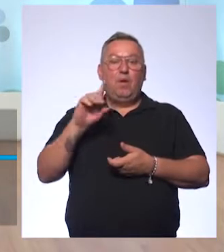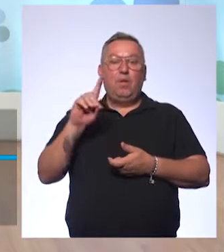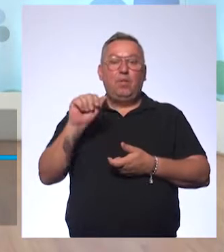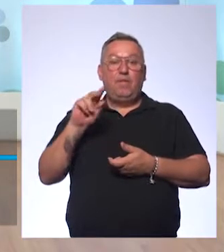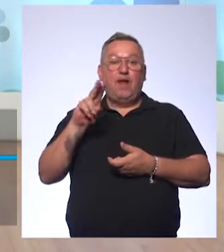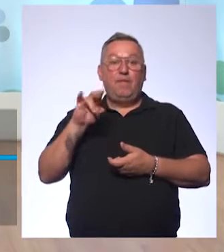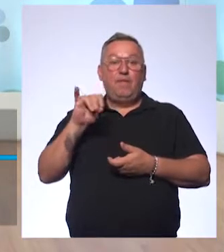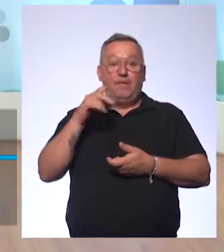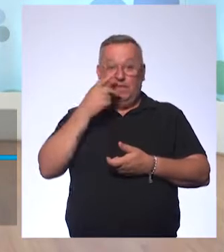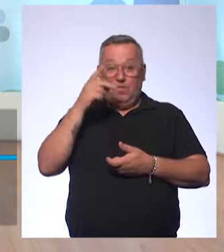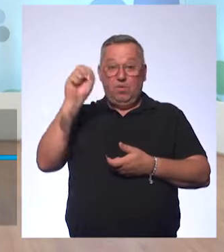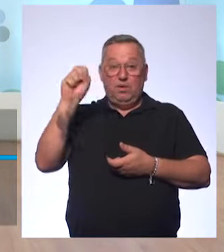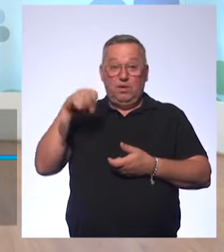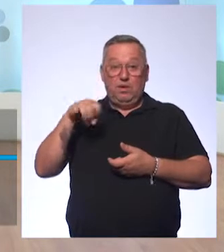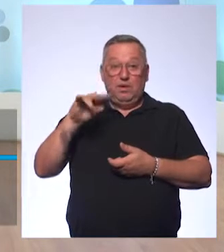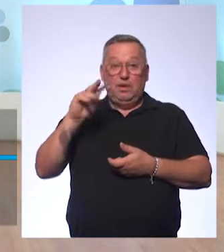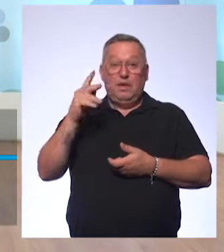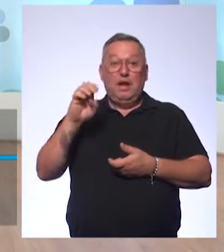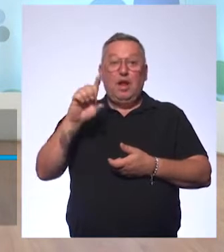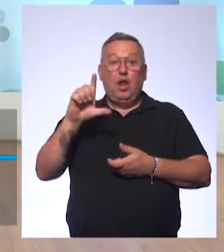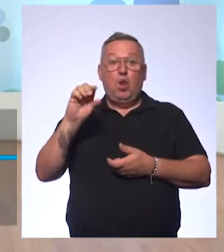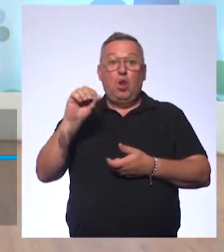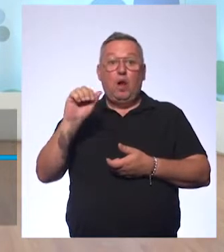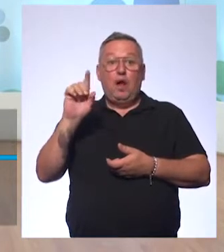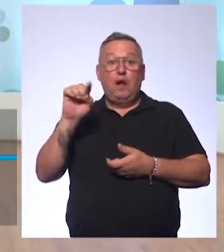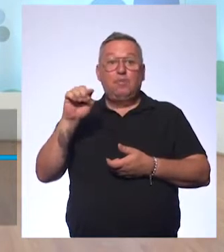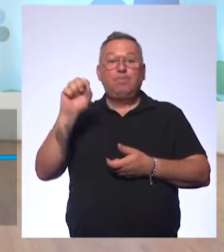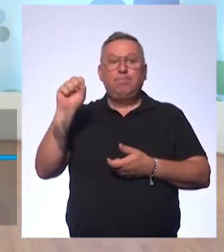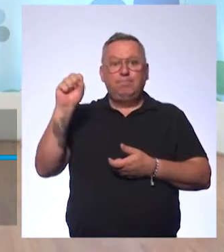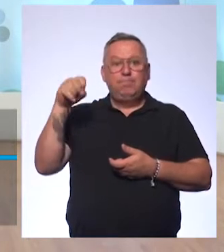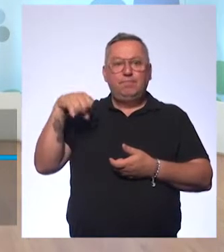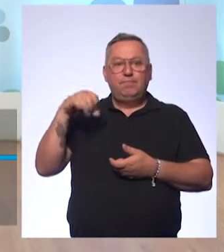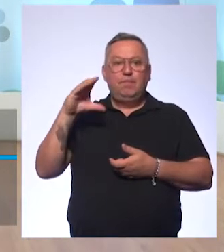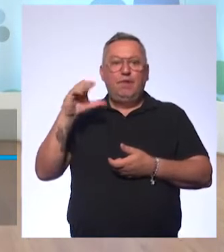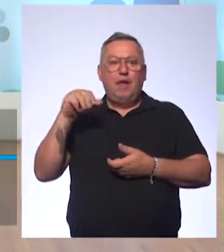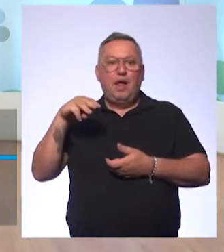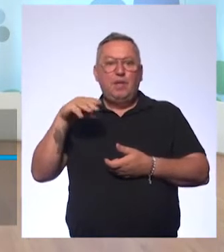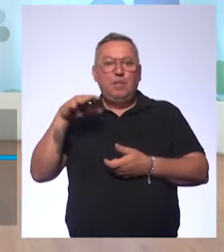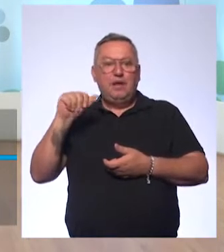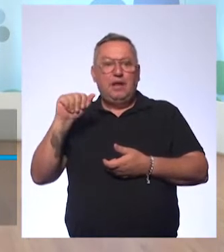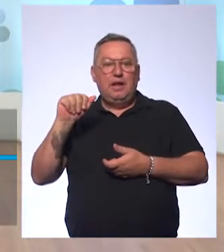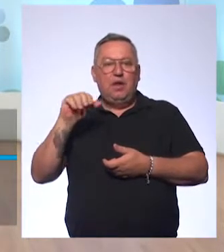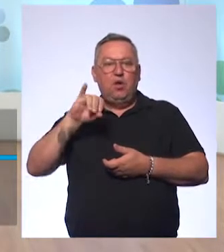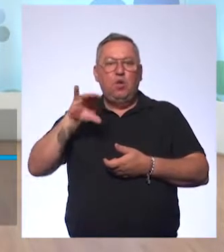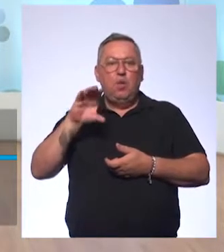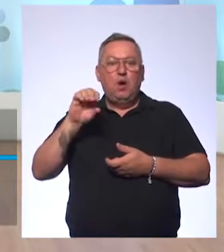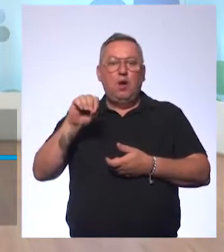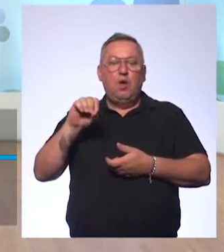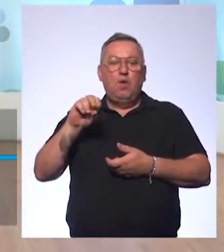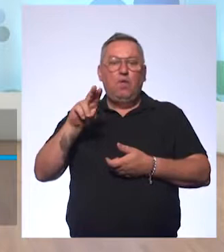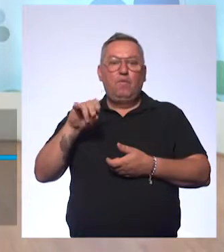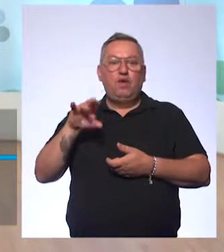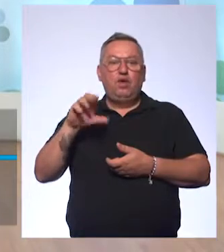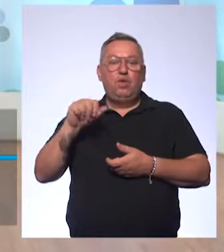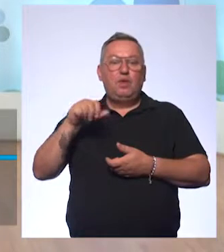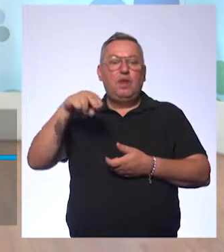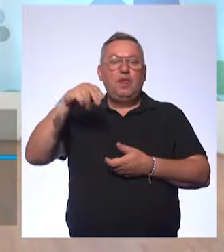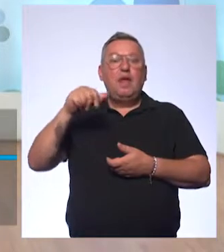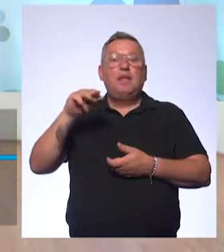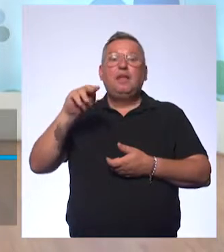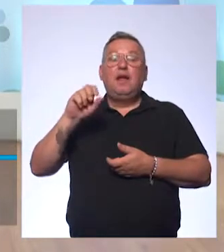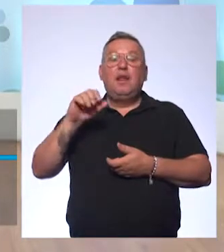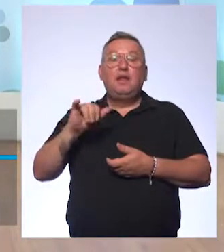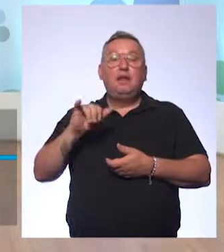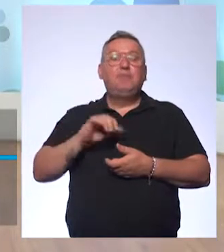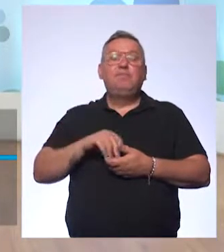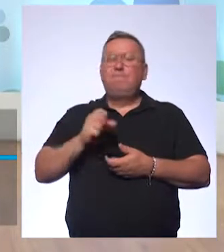que sim. A Eloá, sim. Camila, sim. João Vitor, Nathalie Lorena, vários, né?